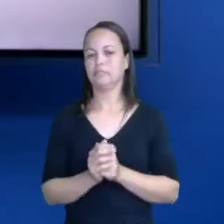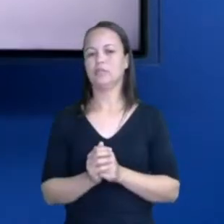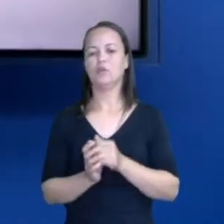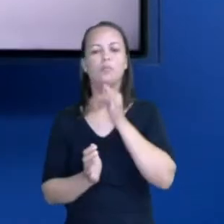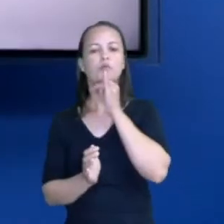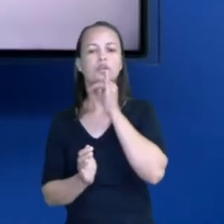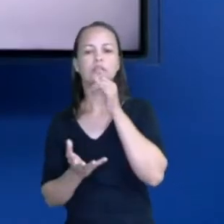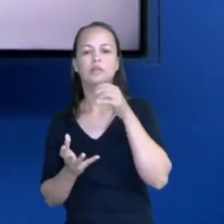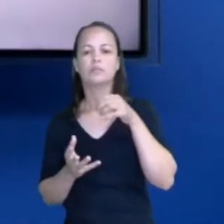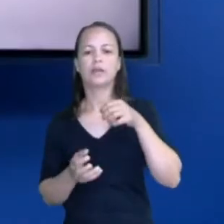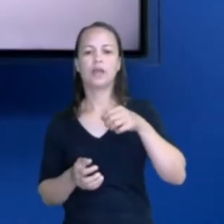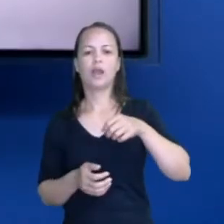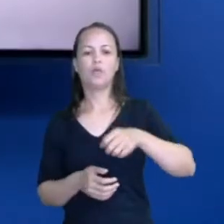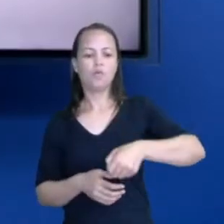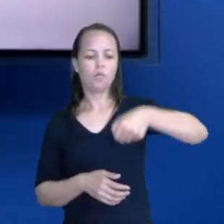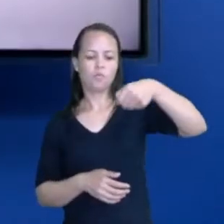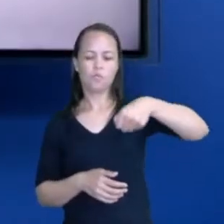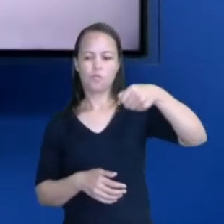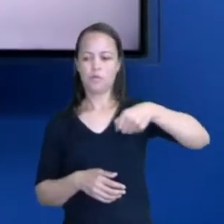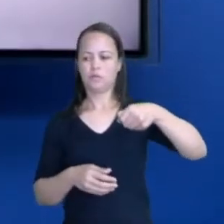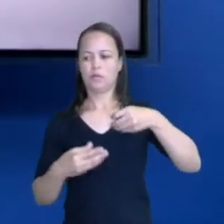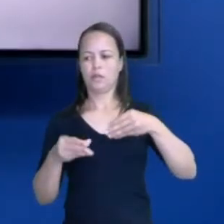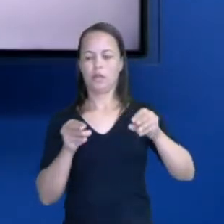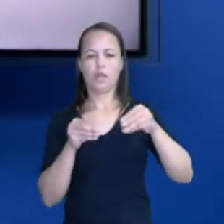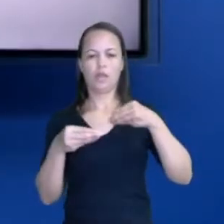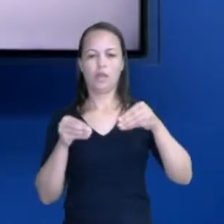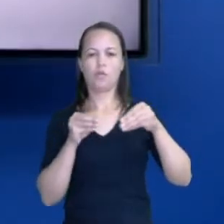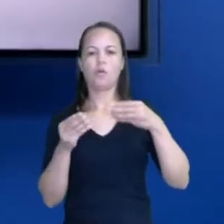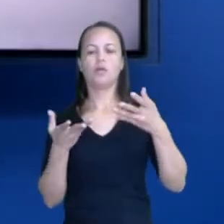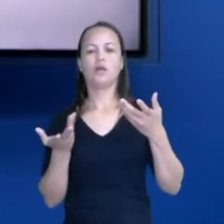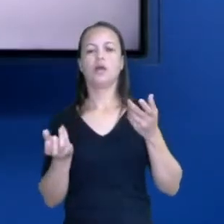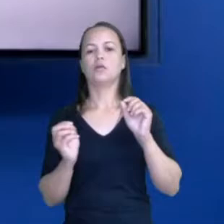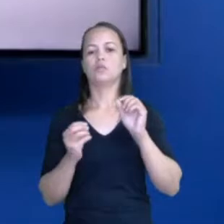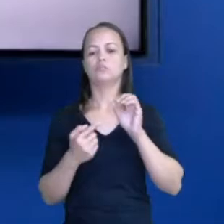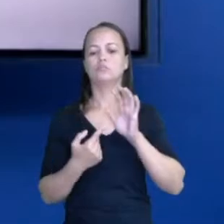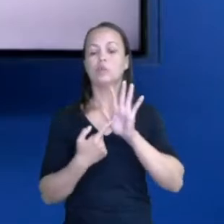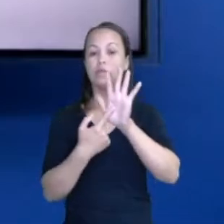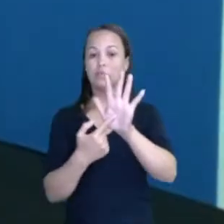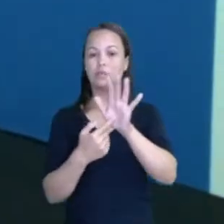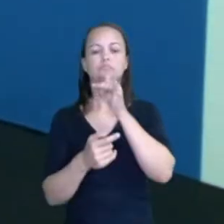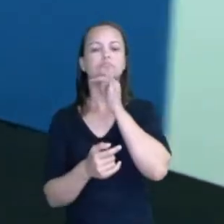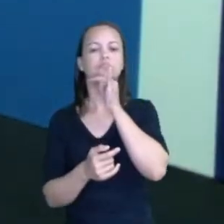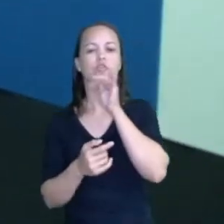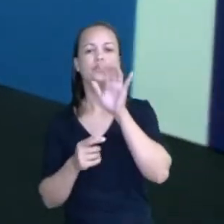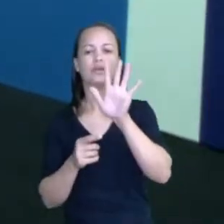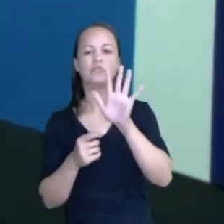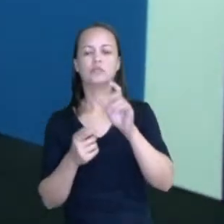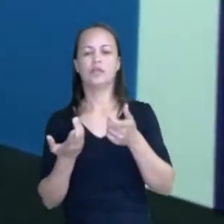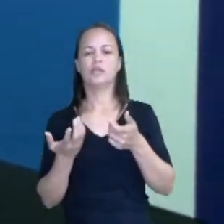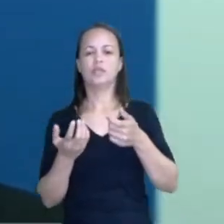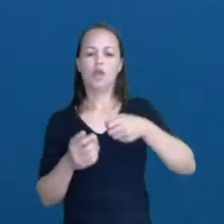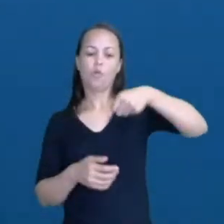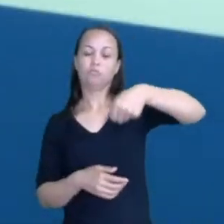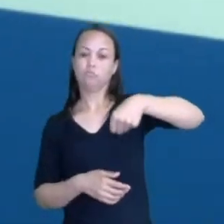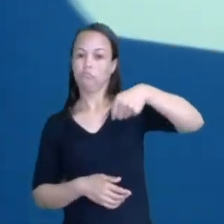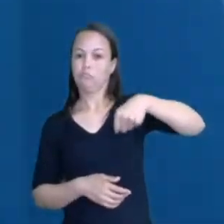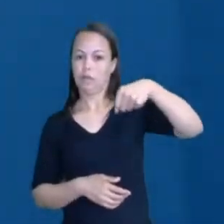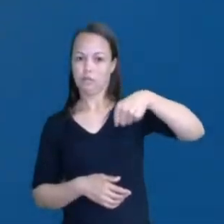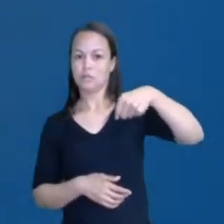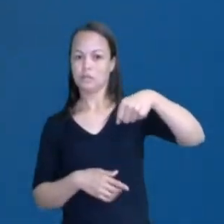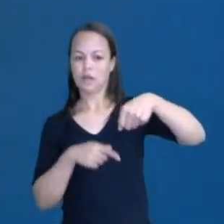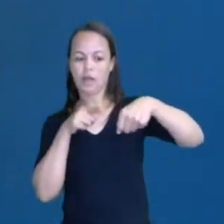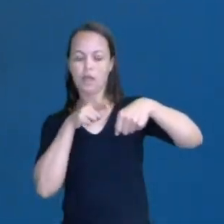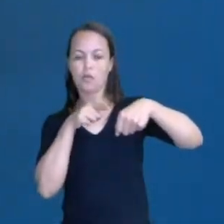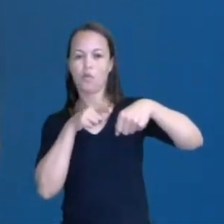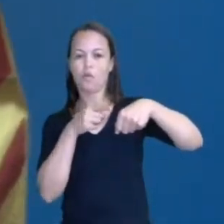pegar uma sacola, determinadas sacolas, como por exemplo aqui eu vou dar para você um exemplo para vocês aqui, se a gente pegar uma sacolinha dessa